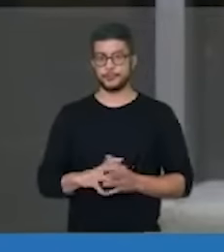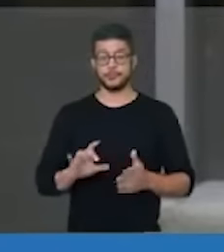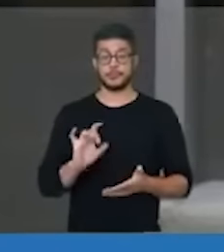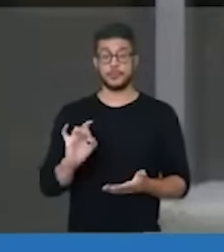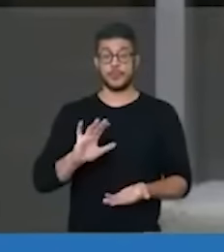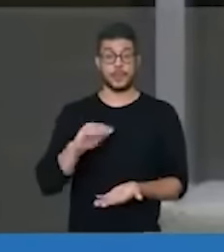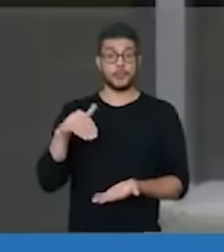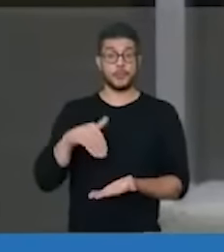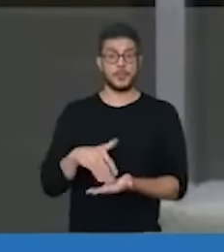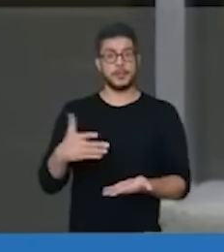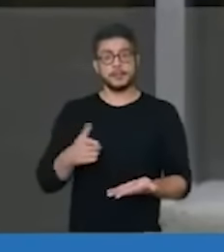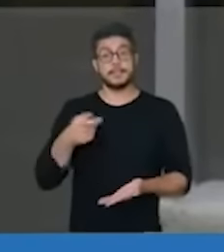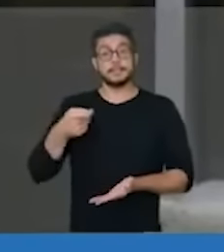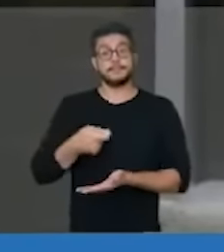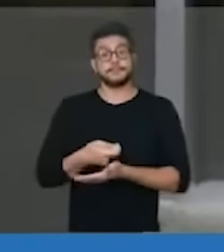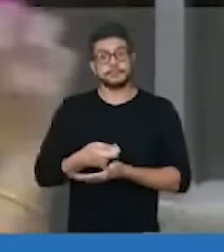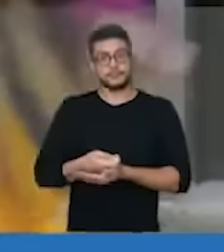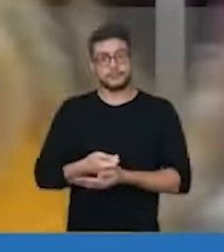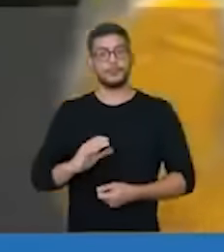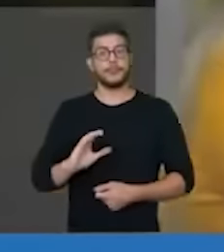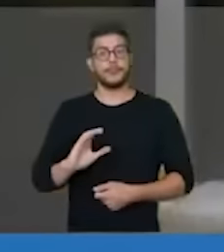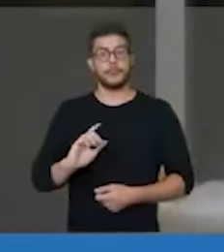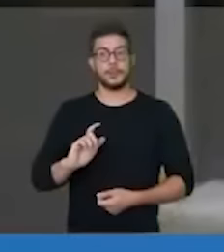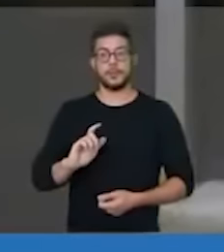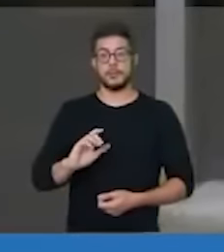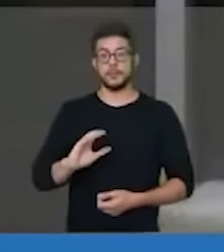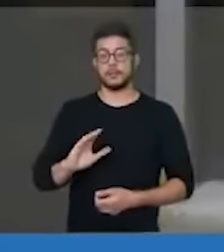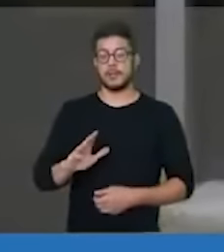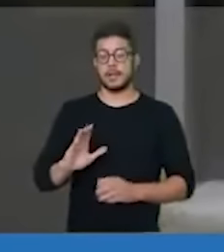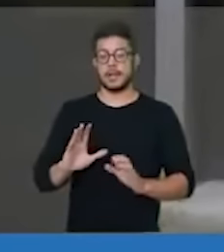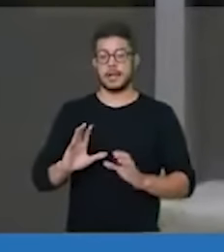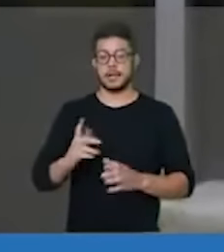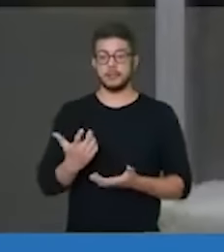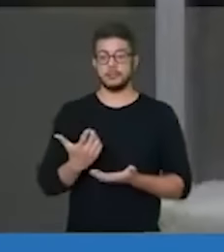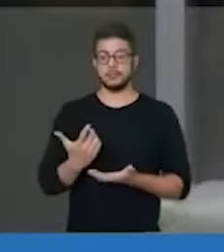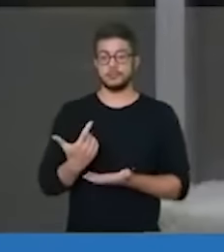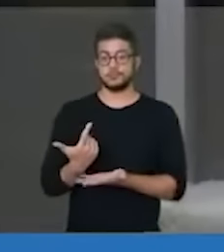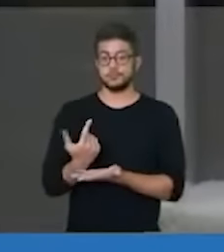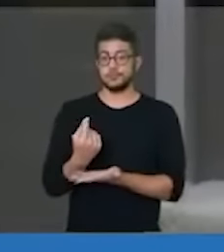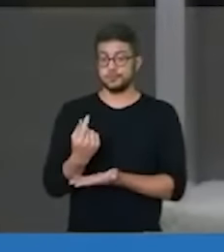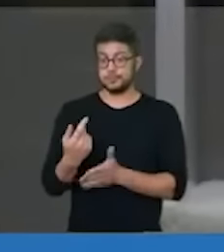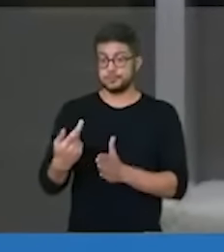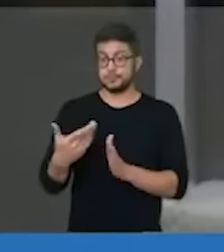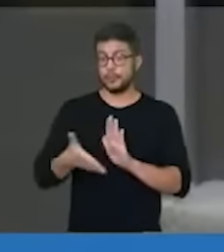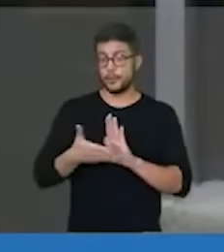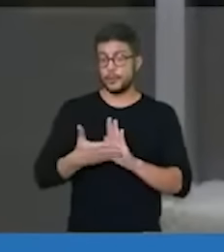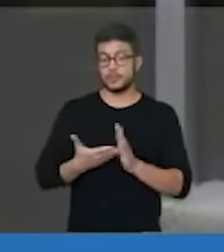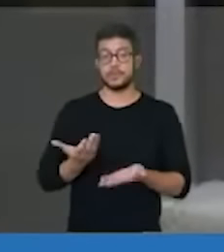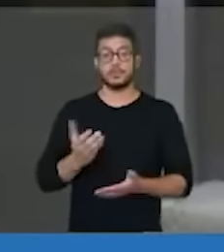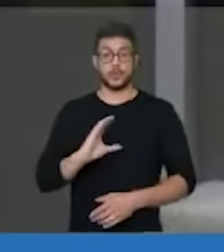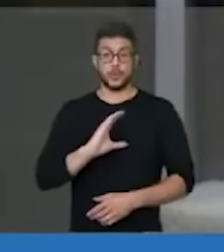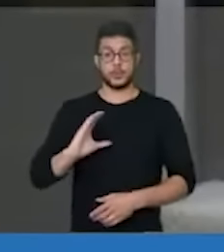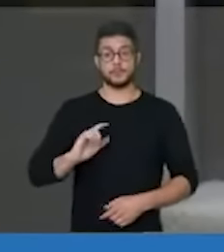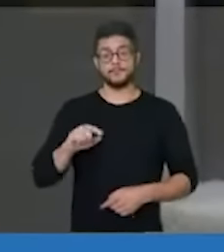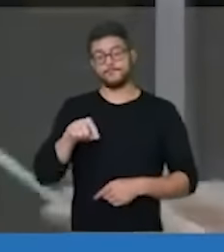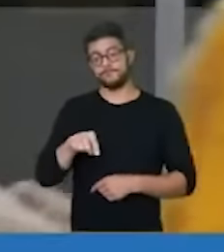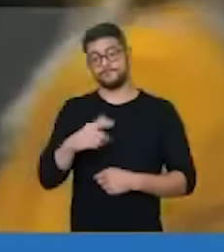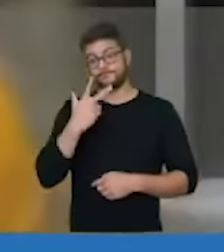Para as emendas de comissão. Essa impositividade ampla, geral e restrita é muito ruim. Estranho por